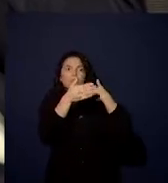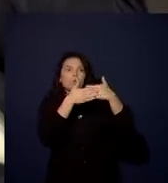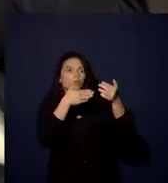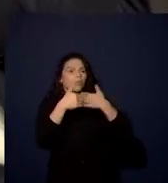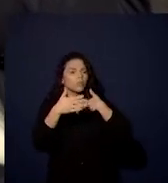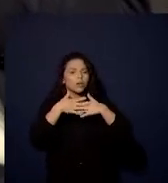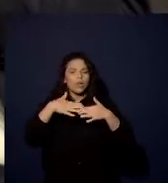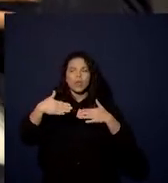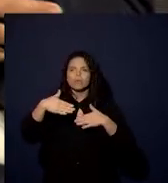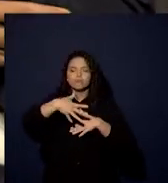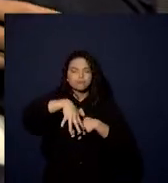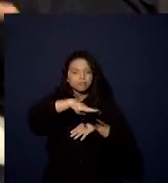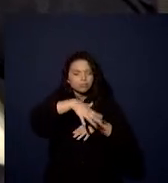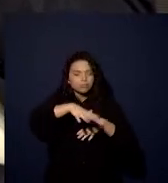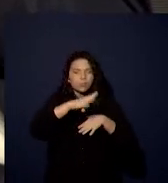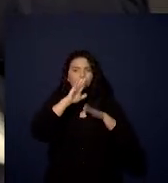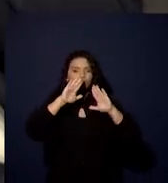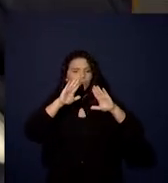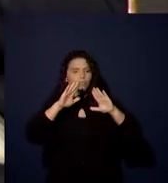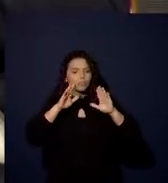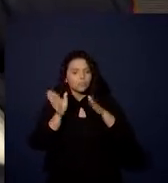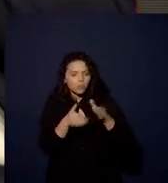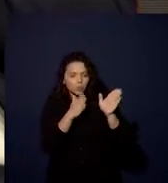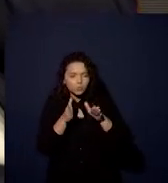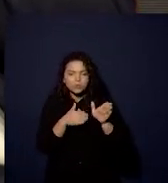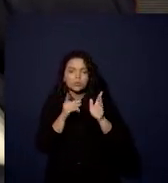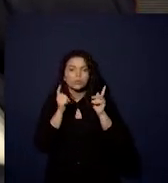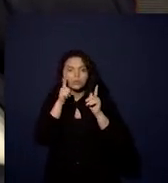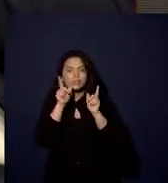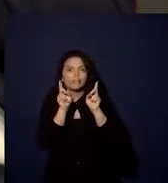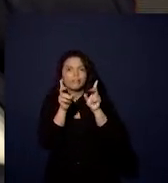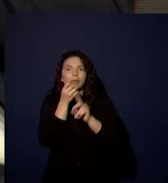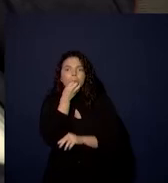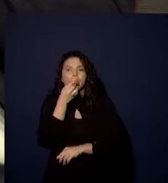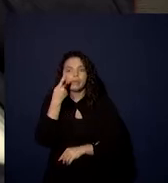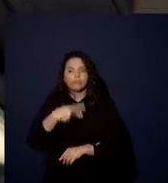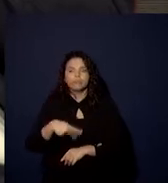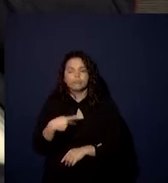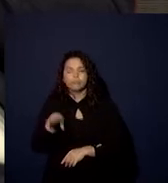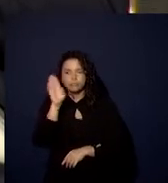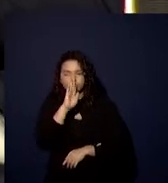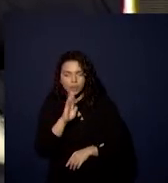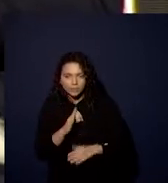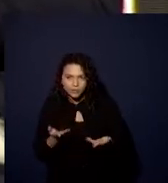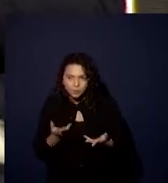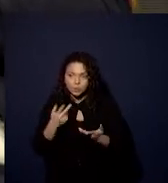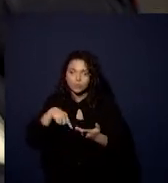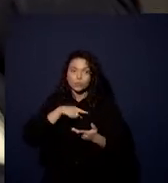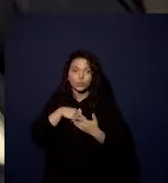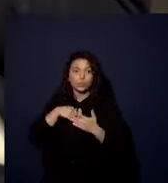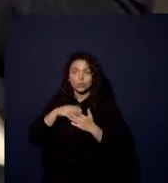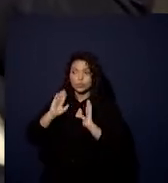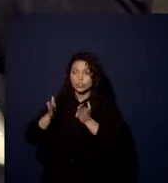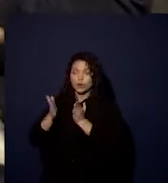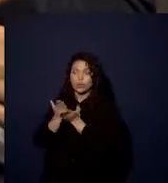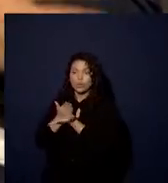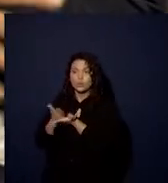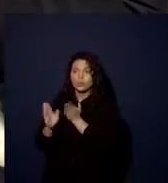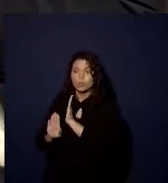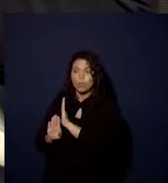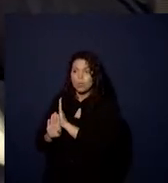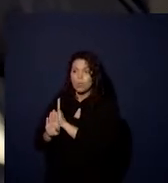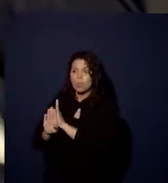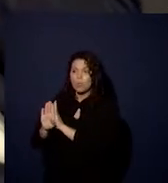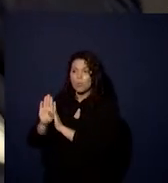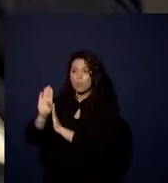porque esse essa indústria de intensiva em energia normalmente tem uma indústria que carrega